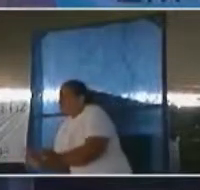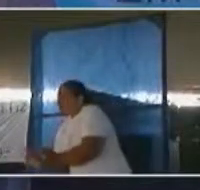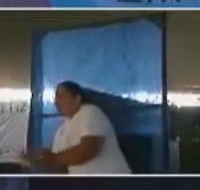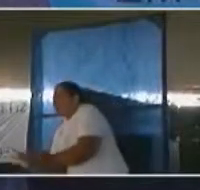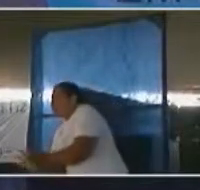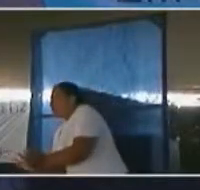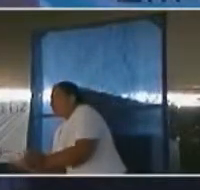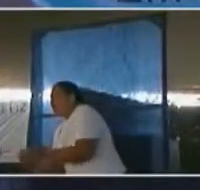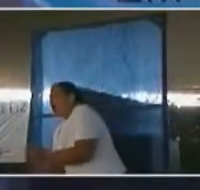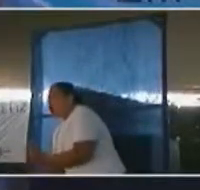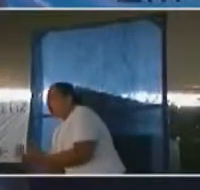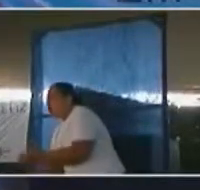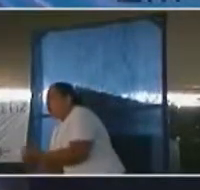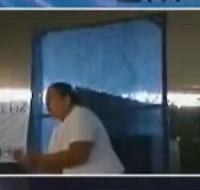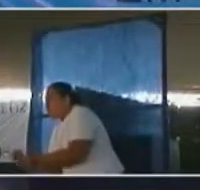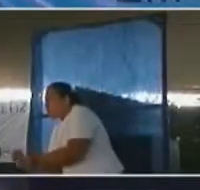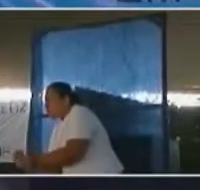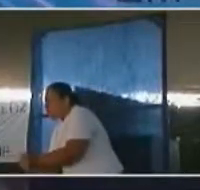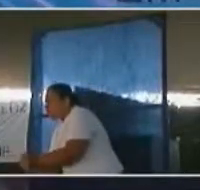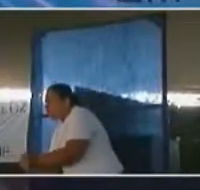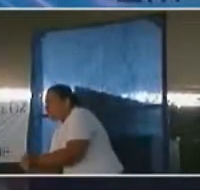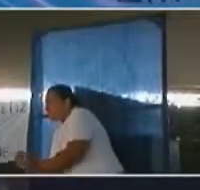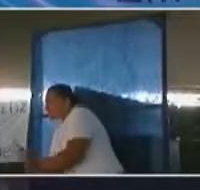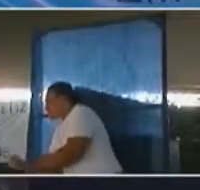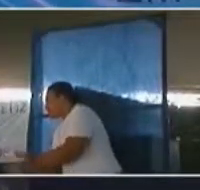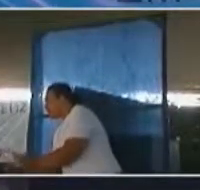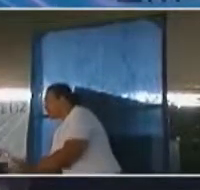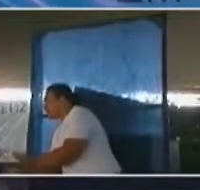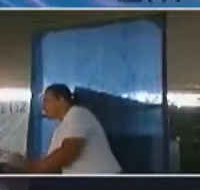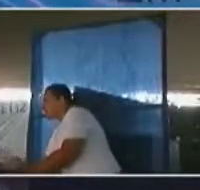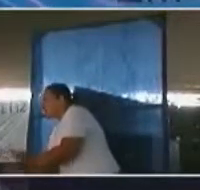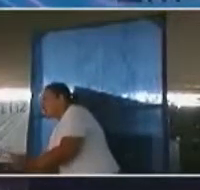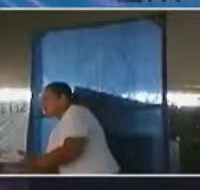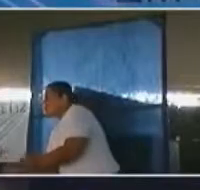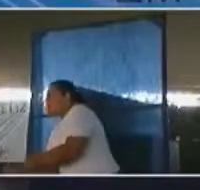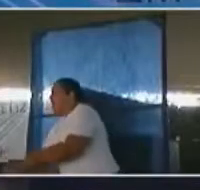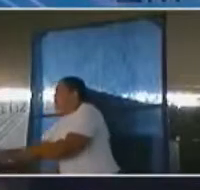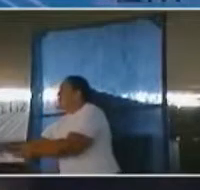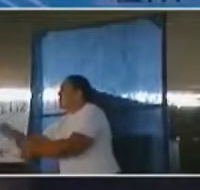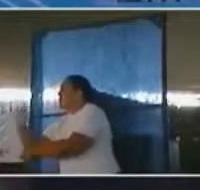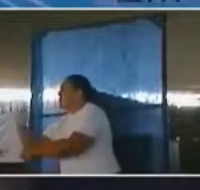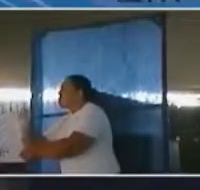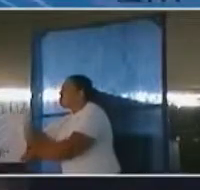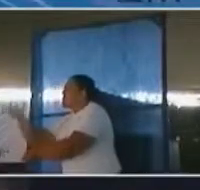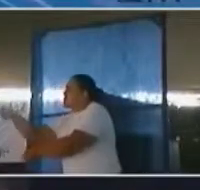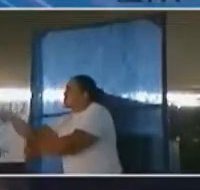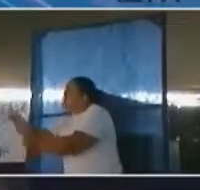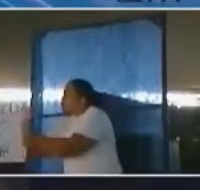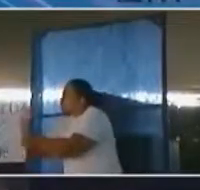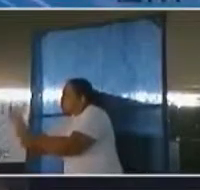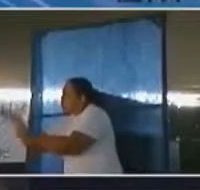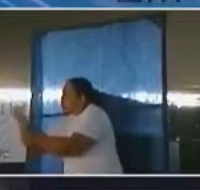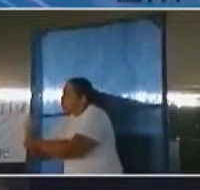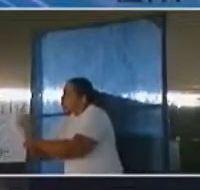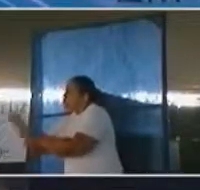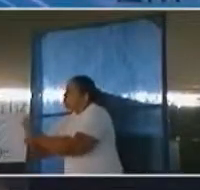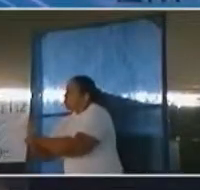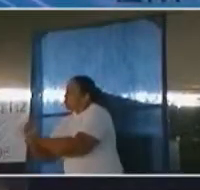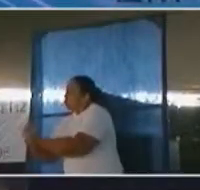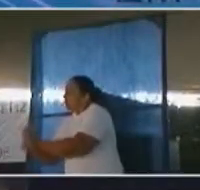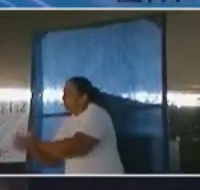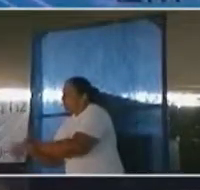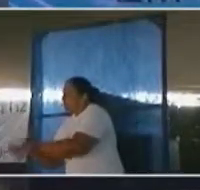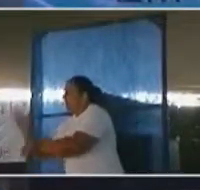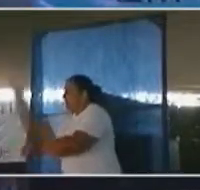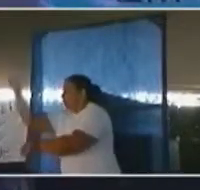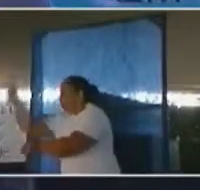sobre como controlar o voo da pandorga. Às vezes tem que dar um puxão mais forte,